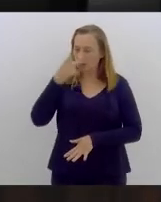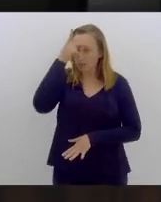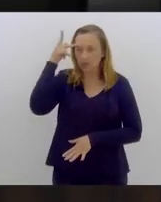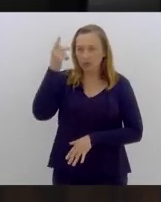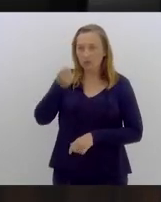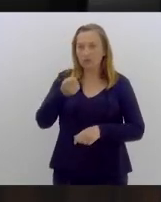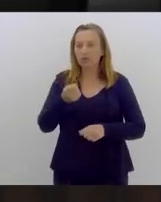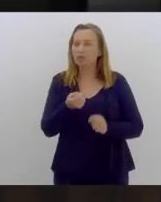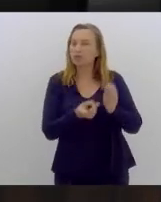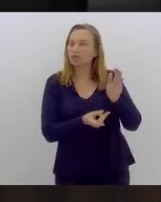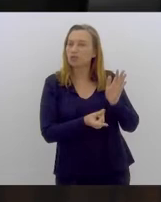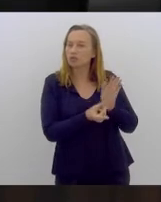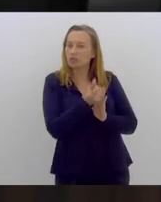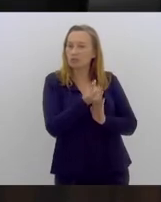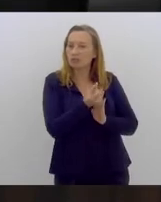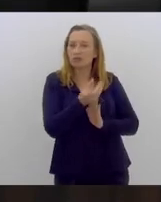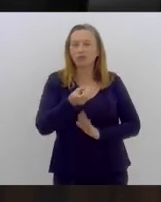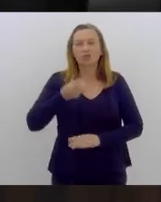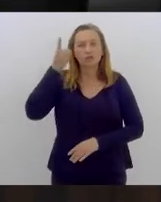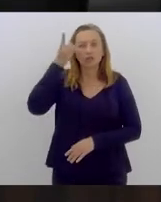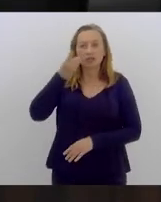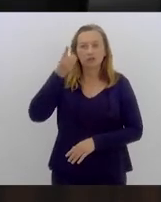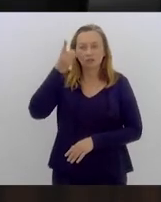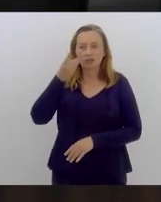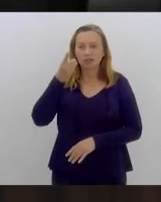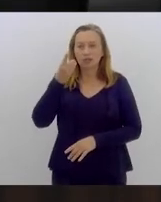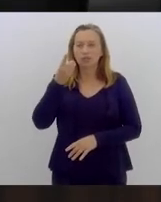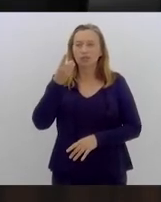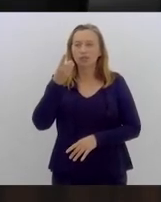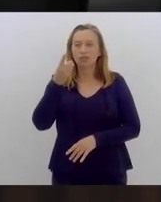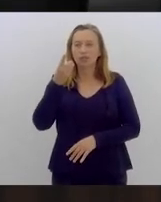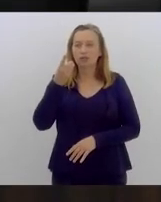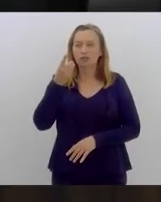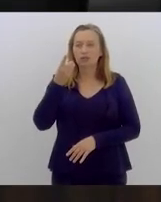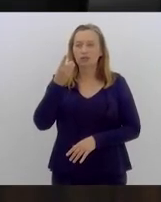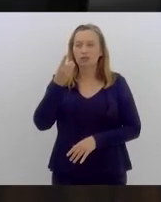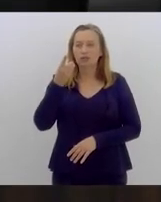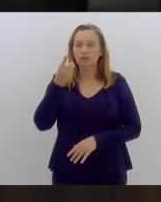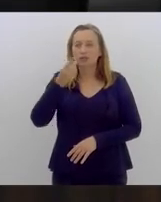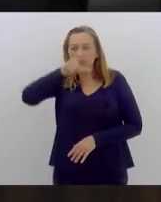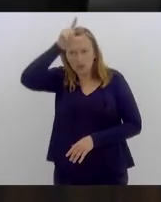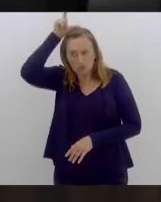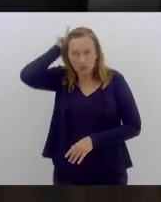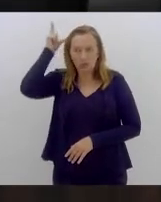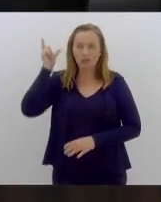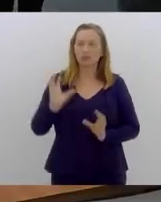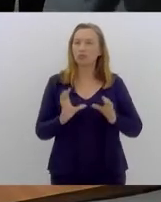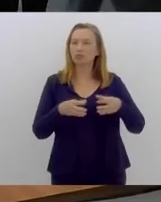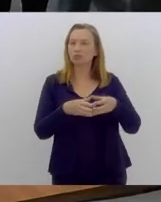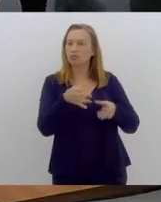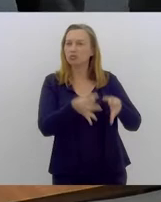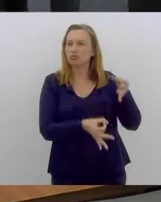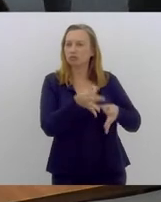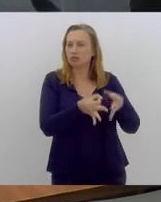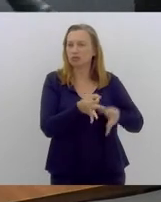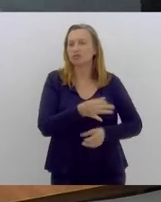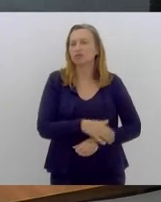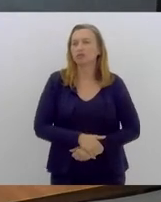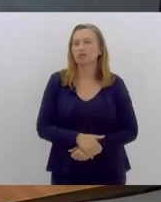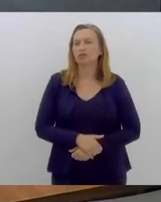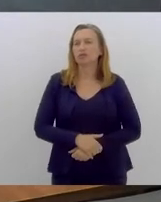Orçamento. Para emitir parecer pela Comissão de Constituição e Justiça, deputado Luiz Paulo.